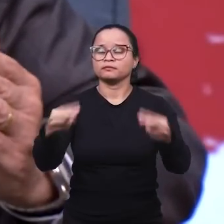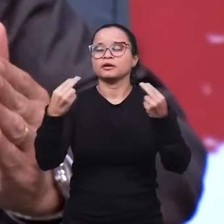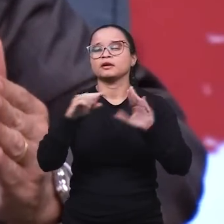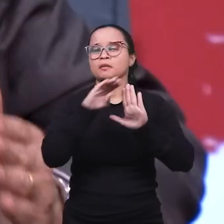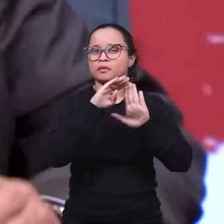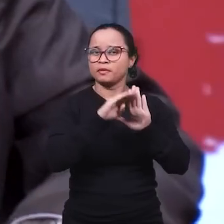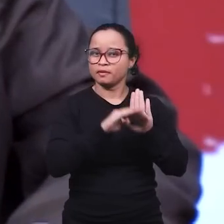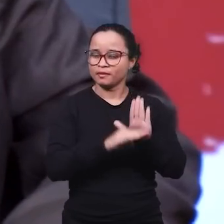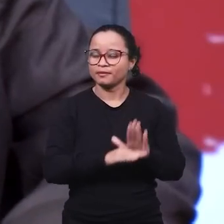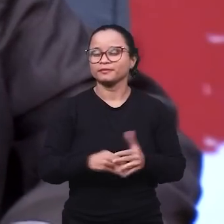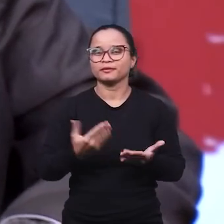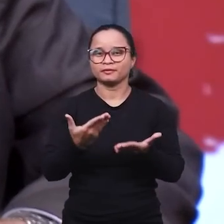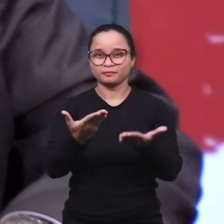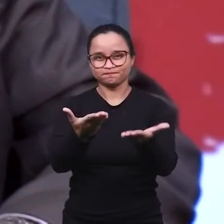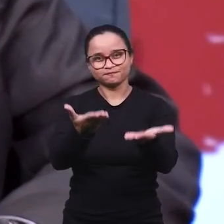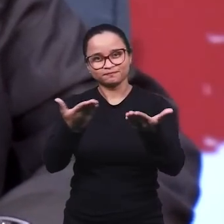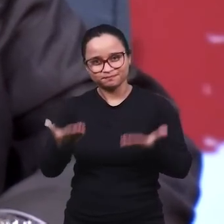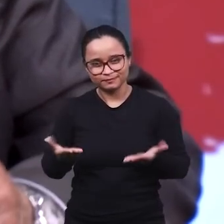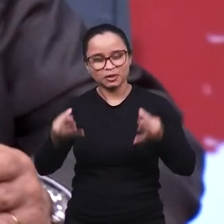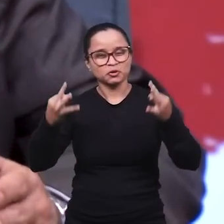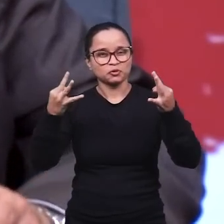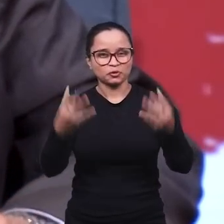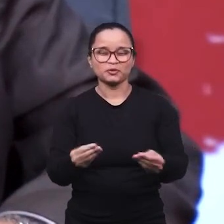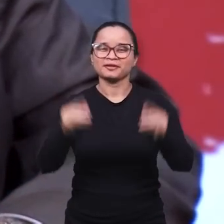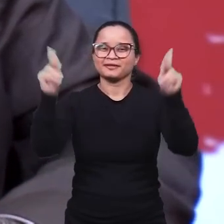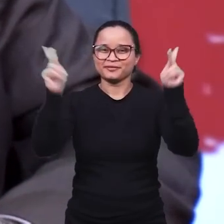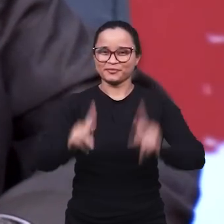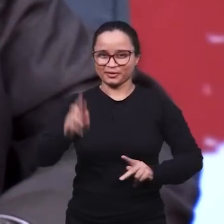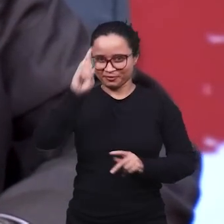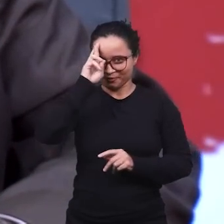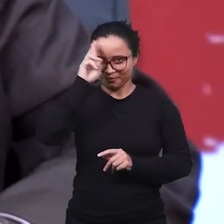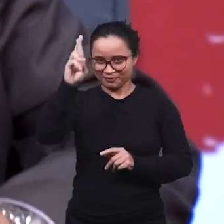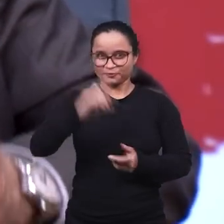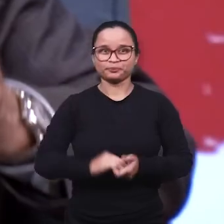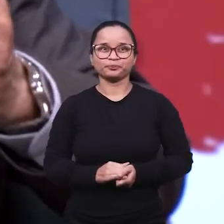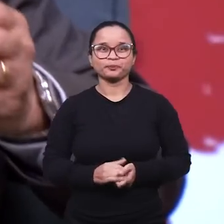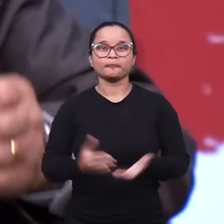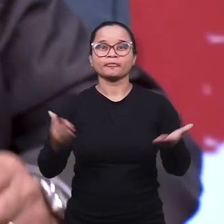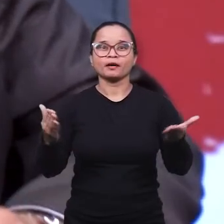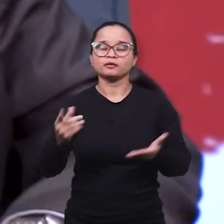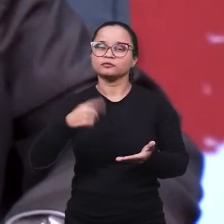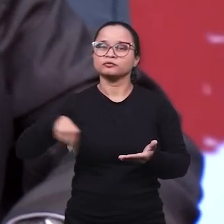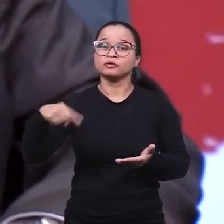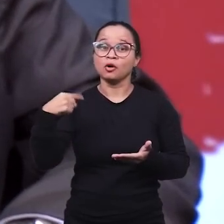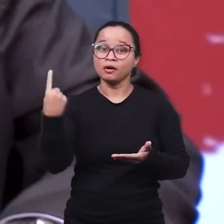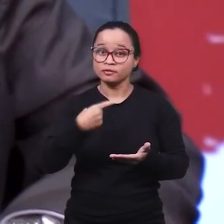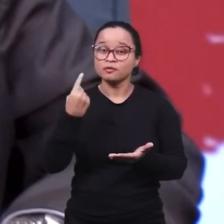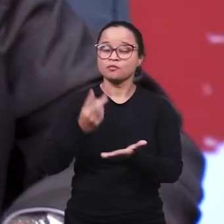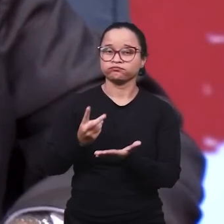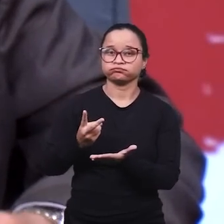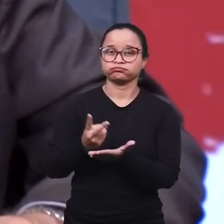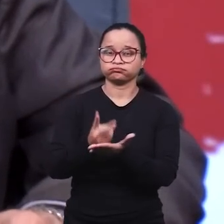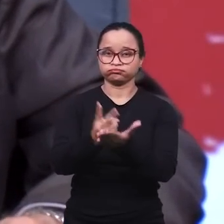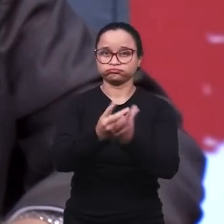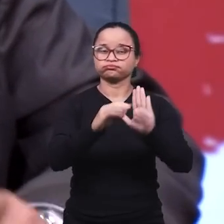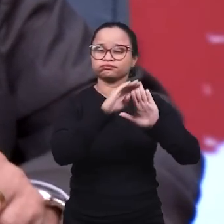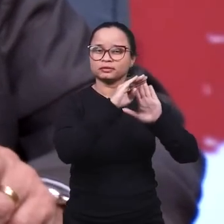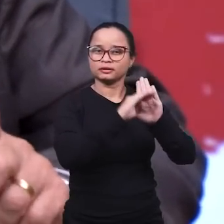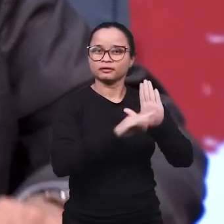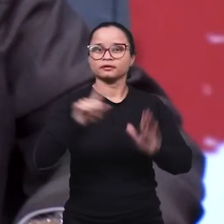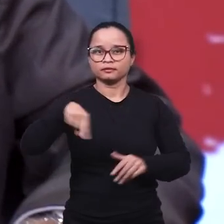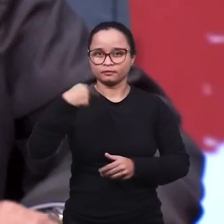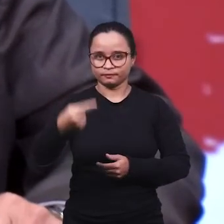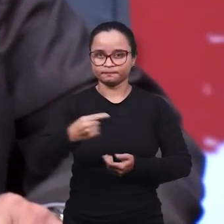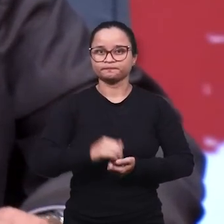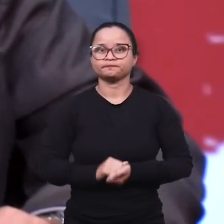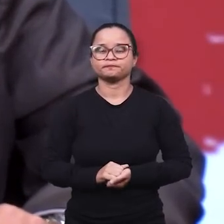programas. A eles também sejam bem-vindos, a todos, a paz do Senhor. Nós vamos dar continuidade a esse programa logo